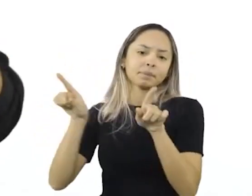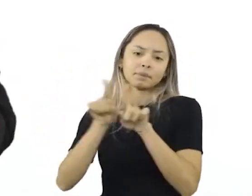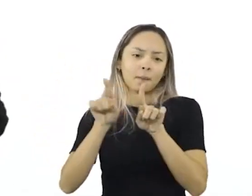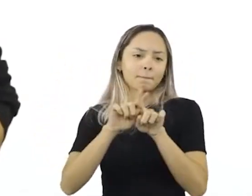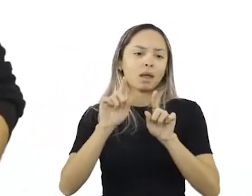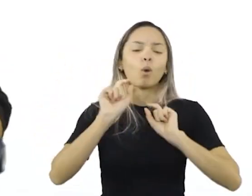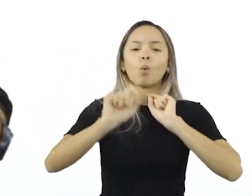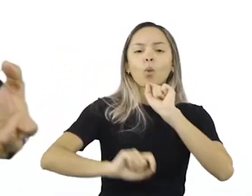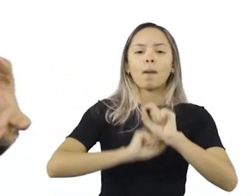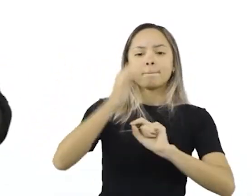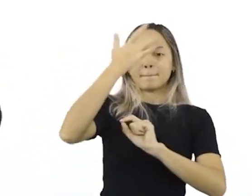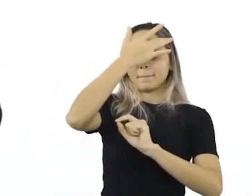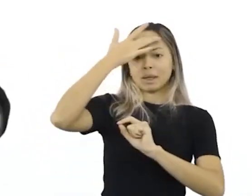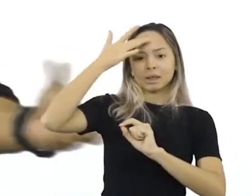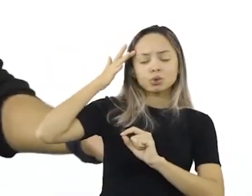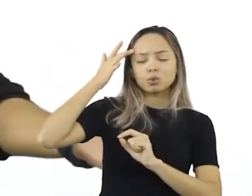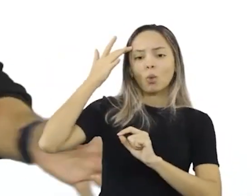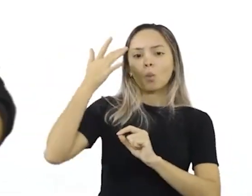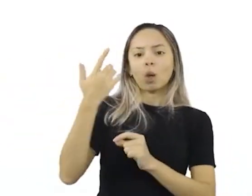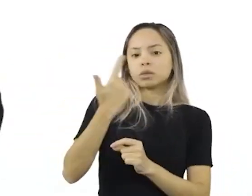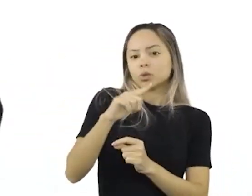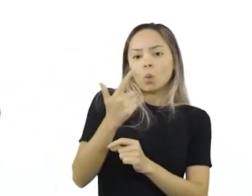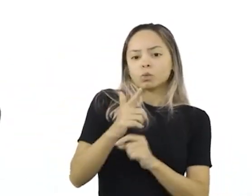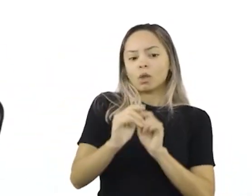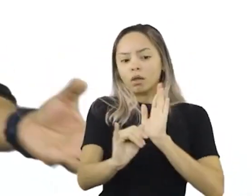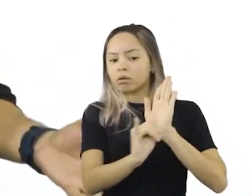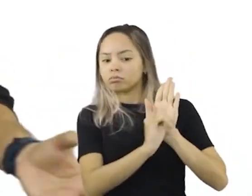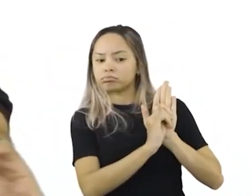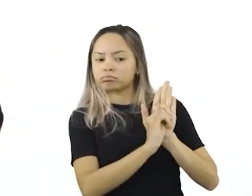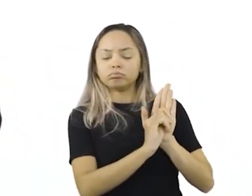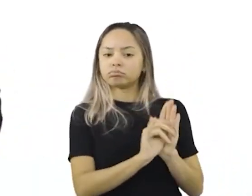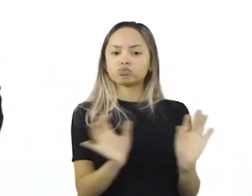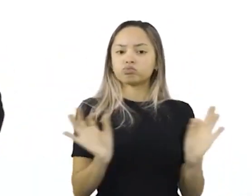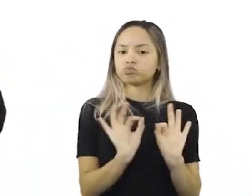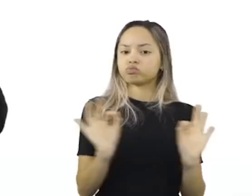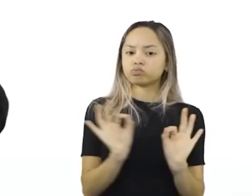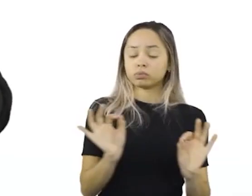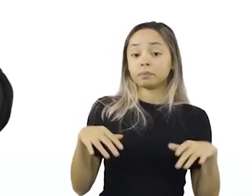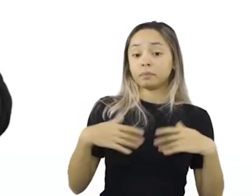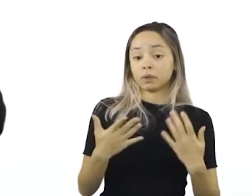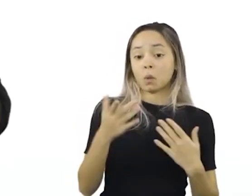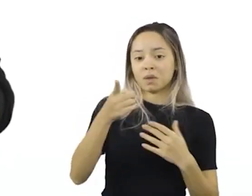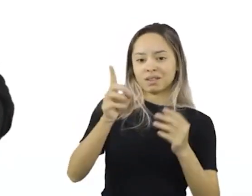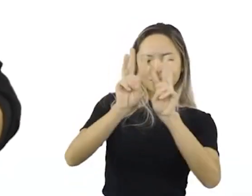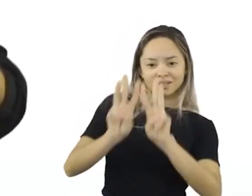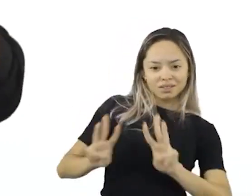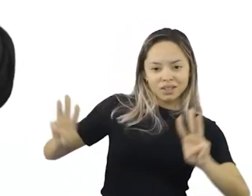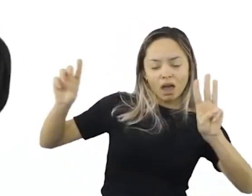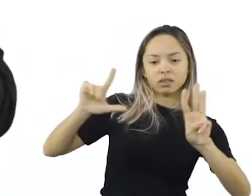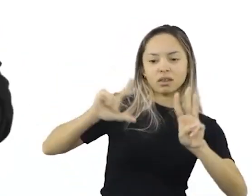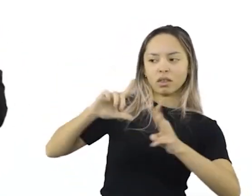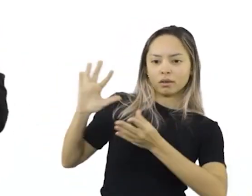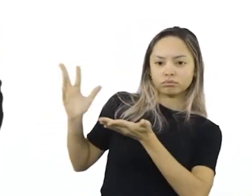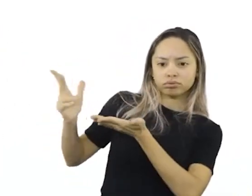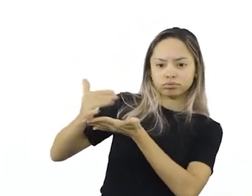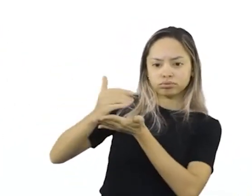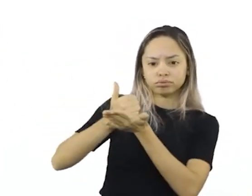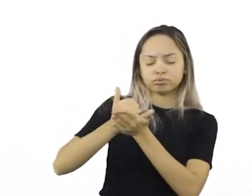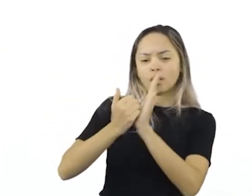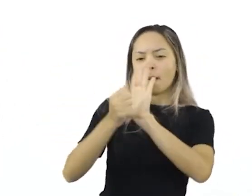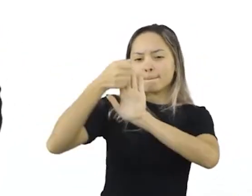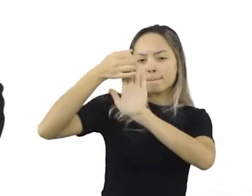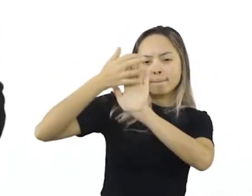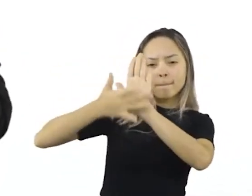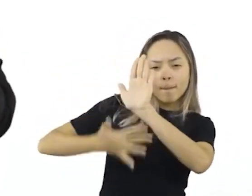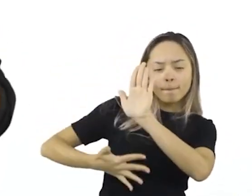questão dos apátridas, que são pessoas que não são reconhecidas por nações nenhuma. Então, no site da Acnu tem esses dados que está